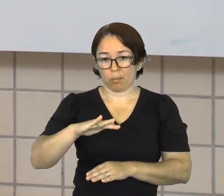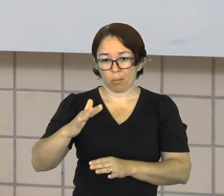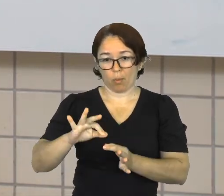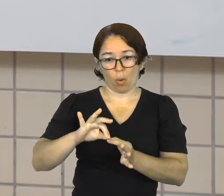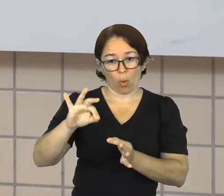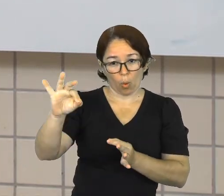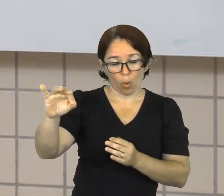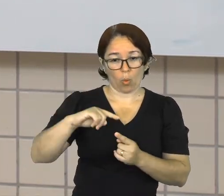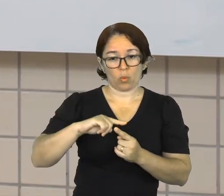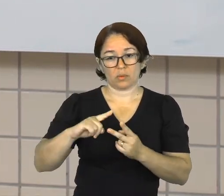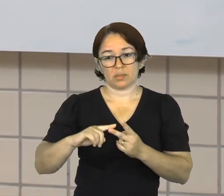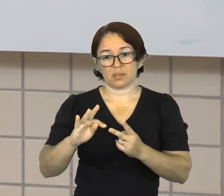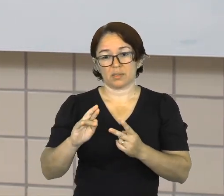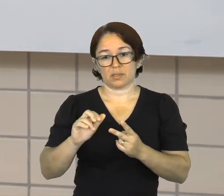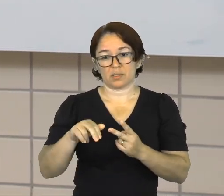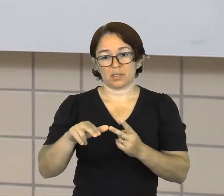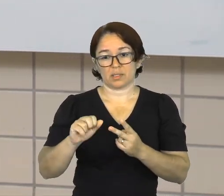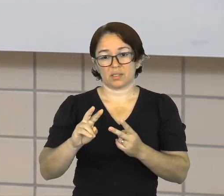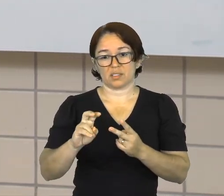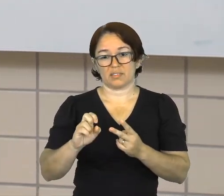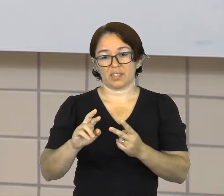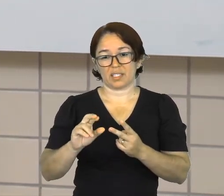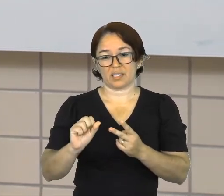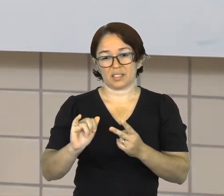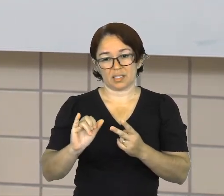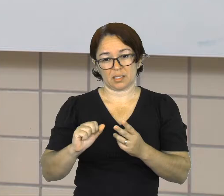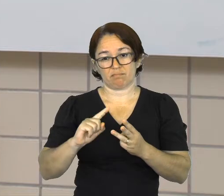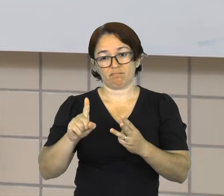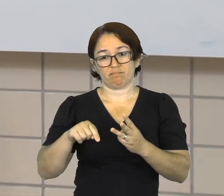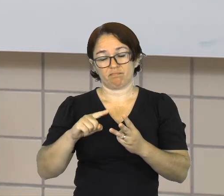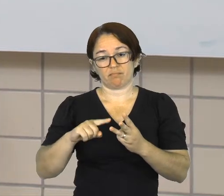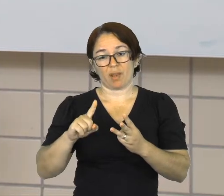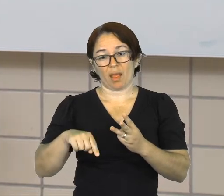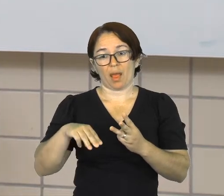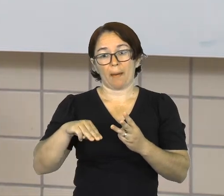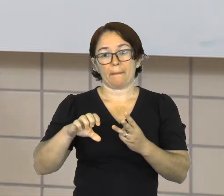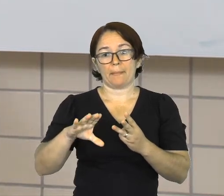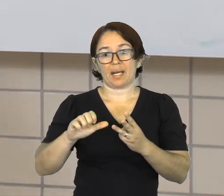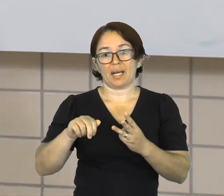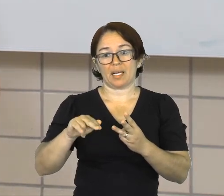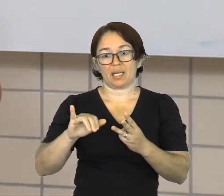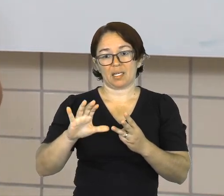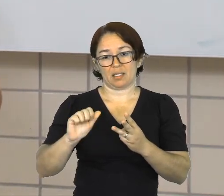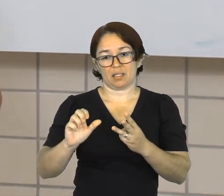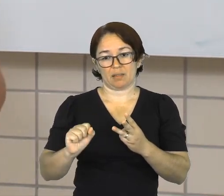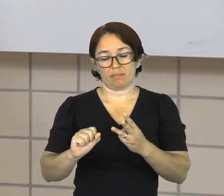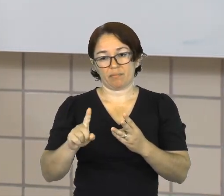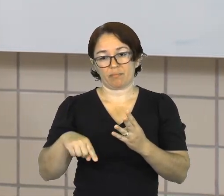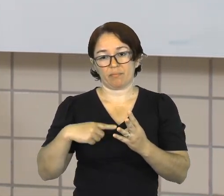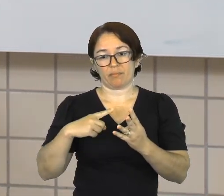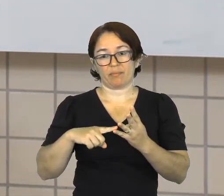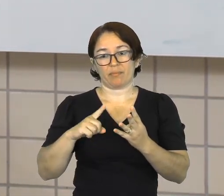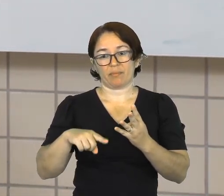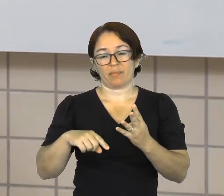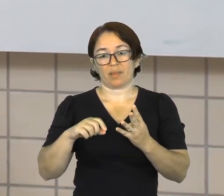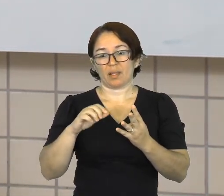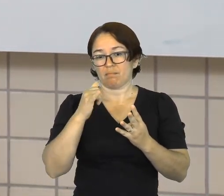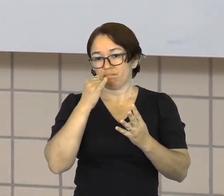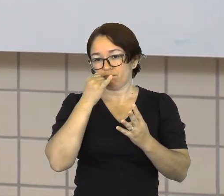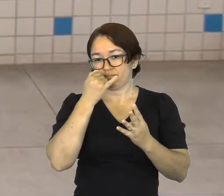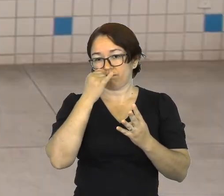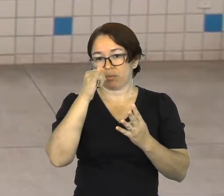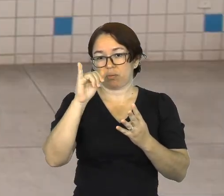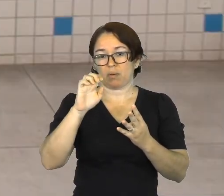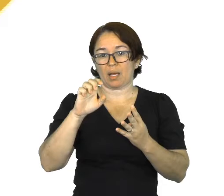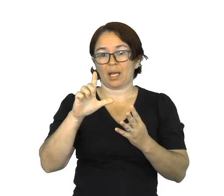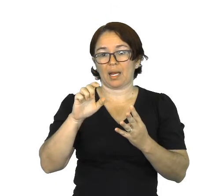longitudinais, transversais e ondas mecânicas. Agora a gente vai falar sobre as ondas eletromagnéticas. Dá